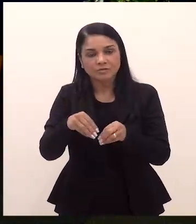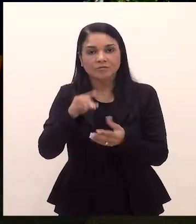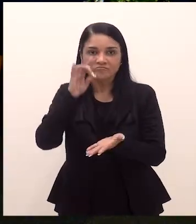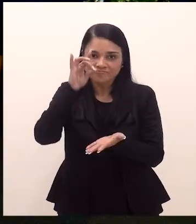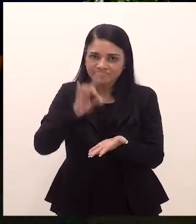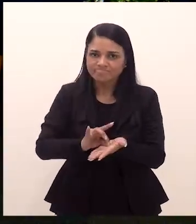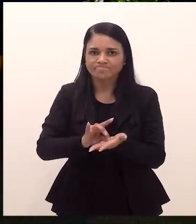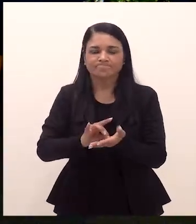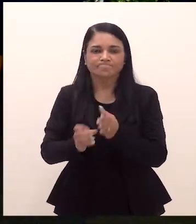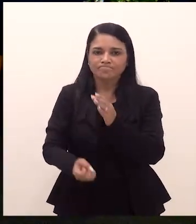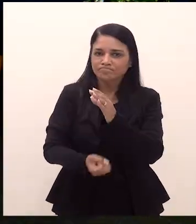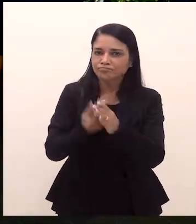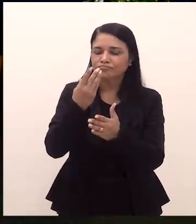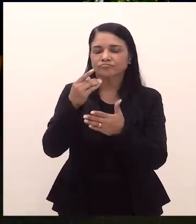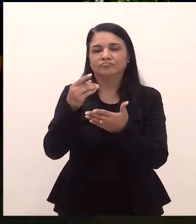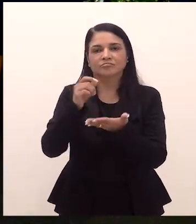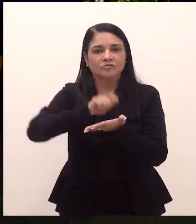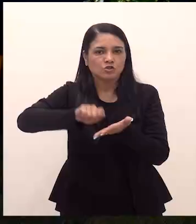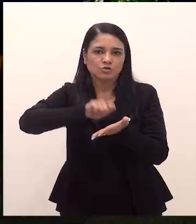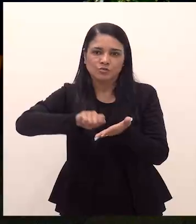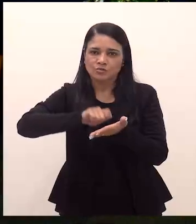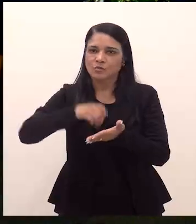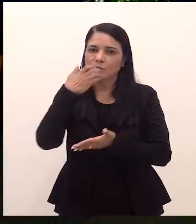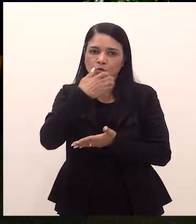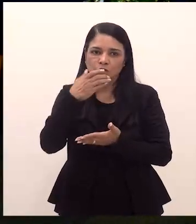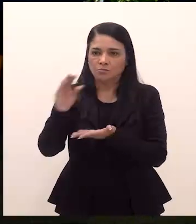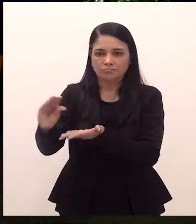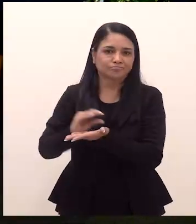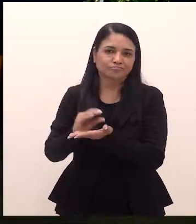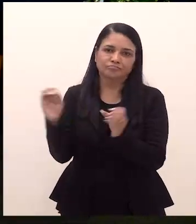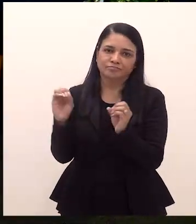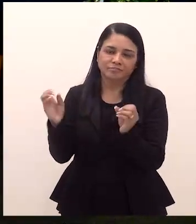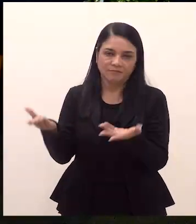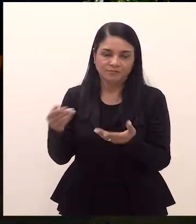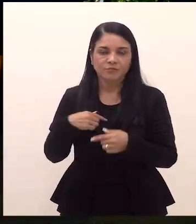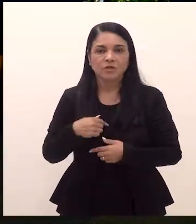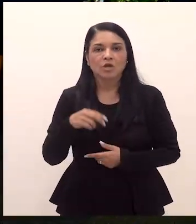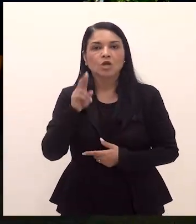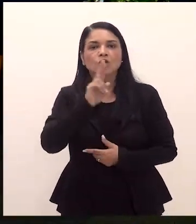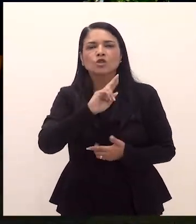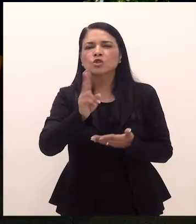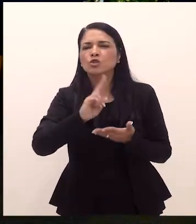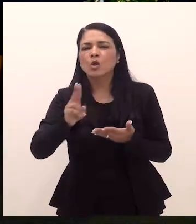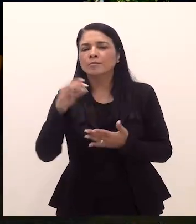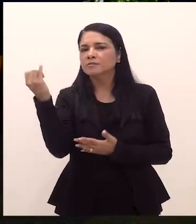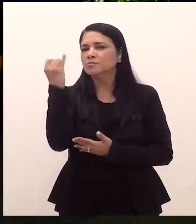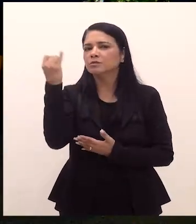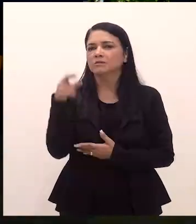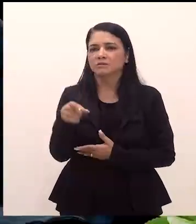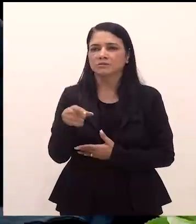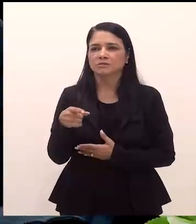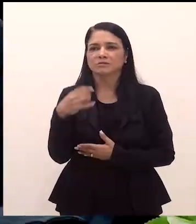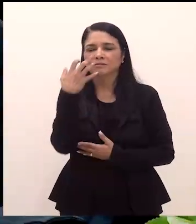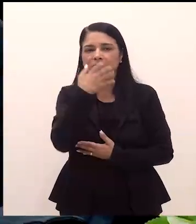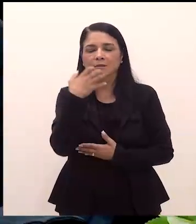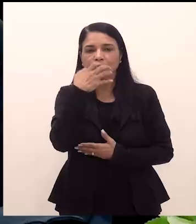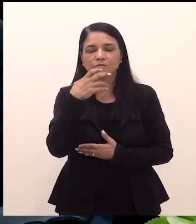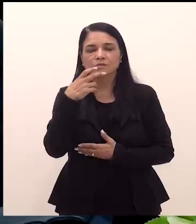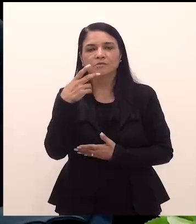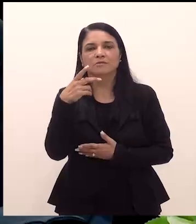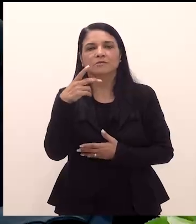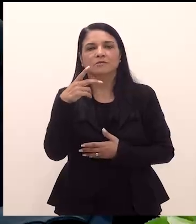Prejudica os verdadeiros trabalhadores da música, que não são remunerados corretamente. Nomes